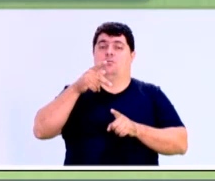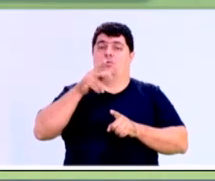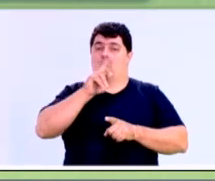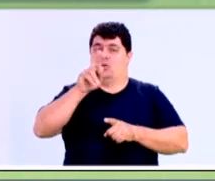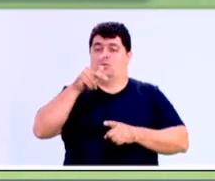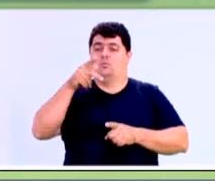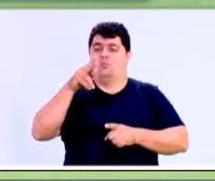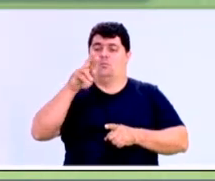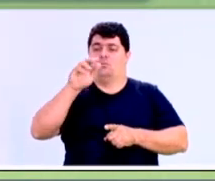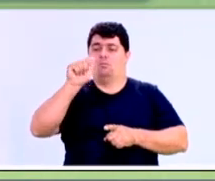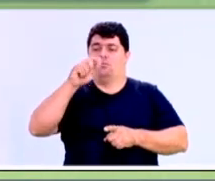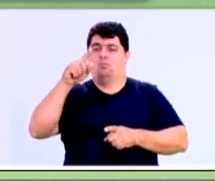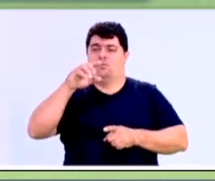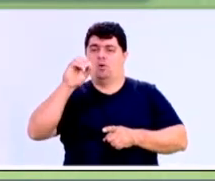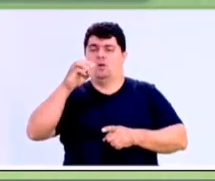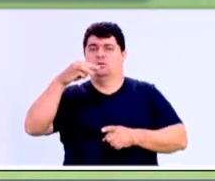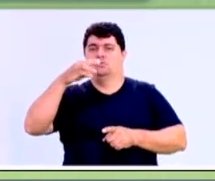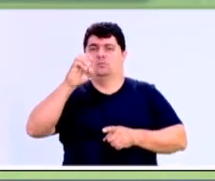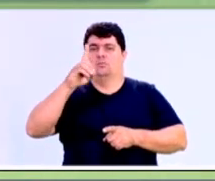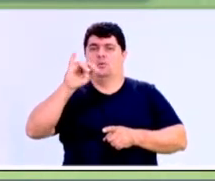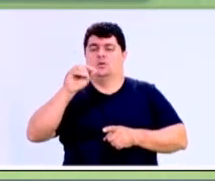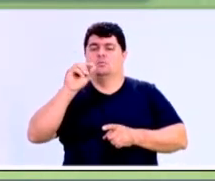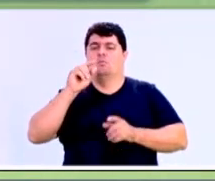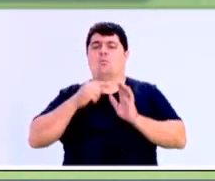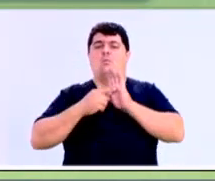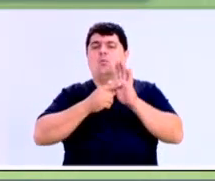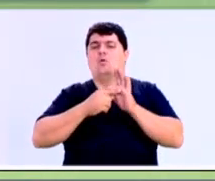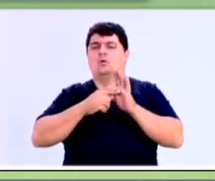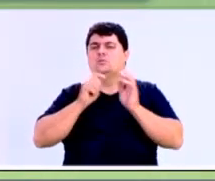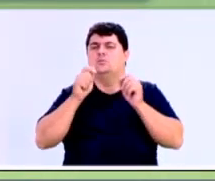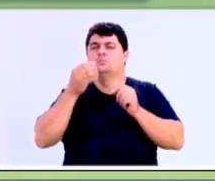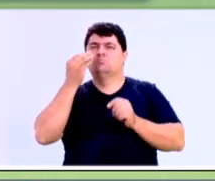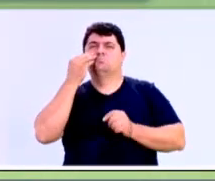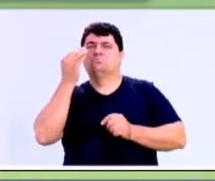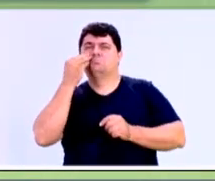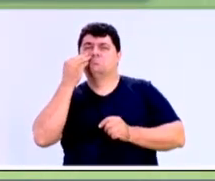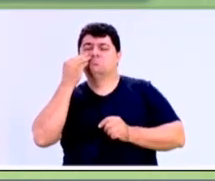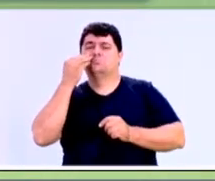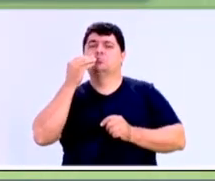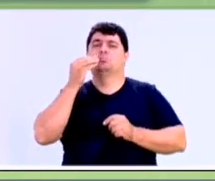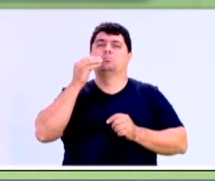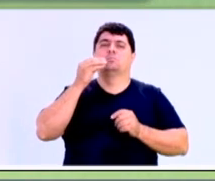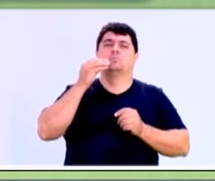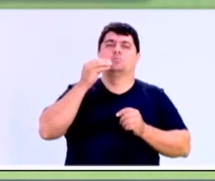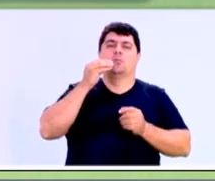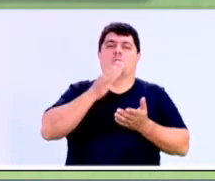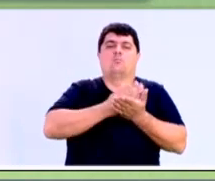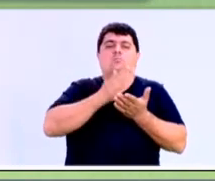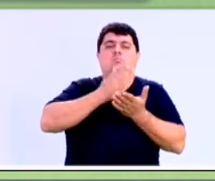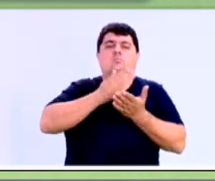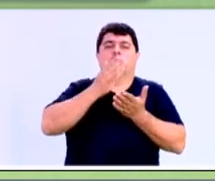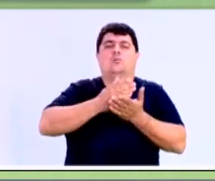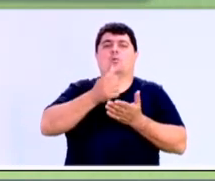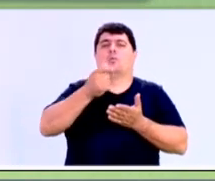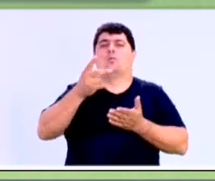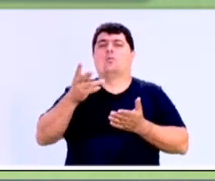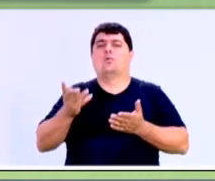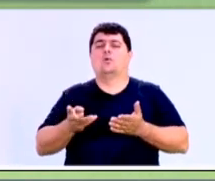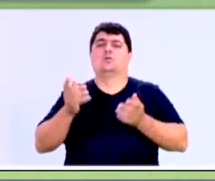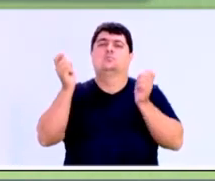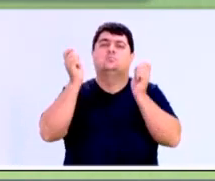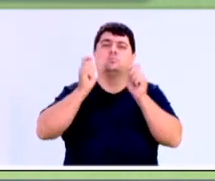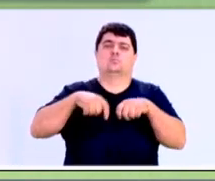médios, indicam uma estimativa em dias dos prazos de atividades operacionais